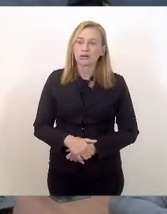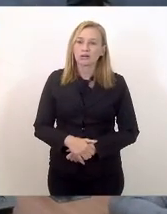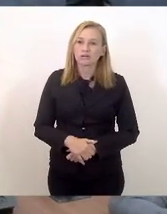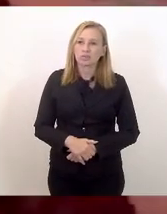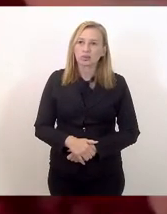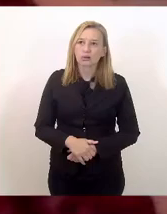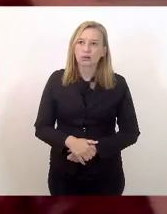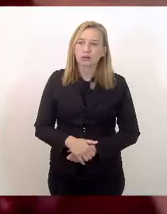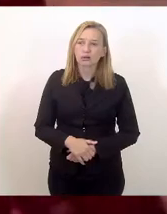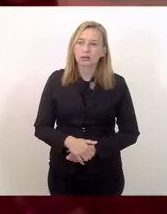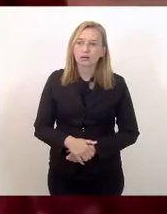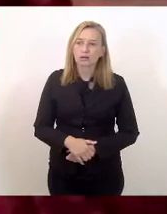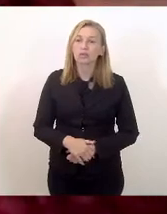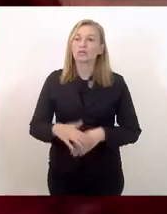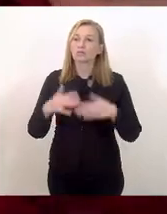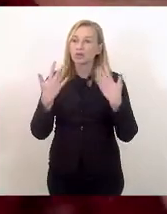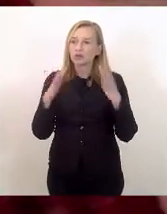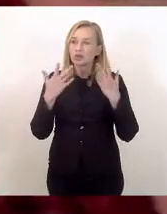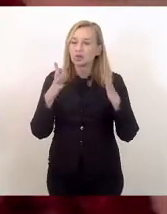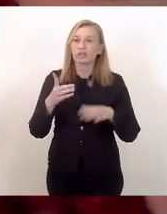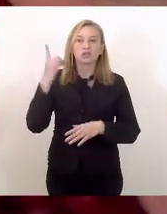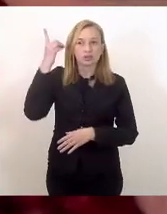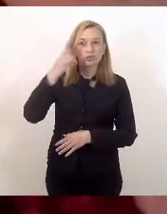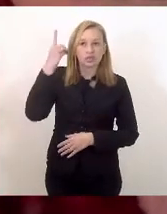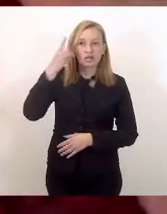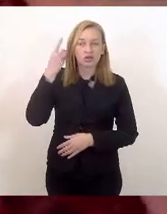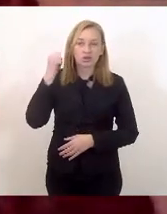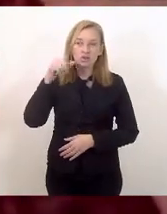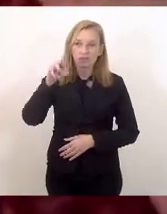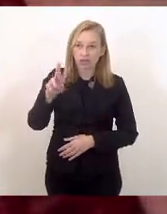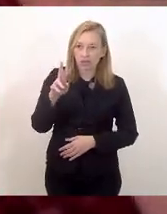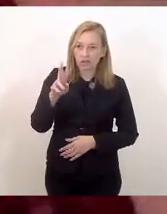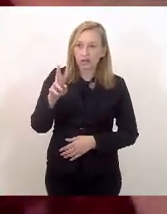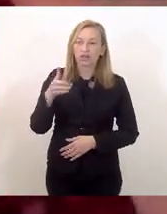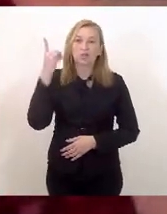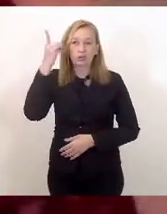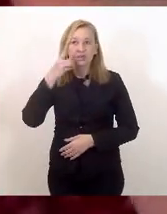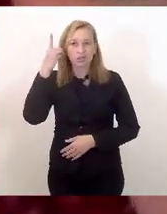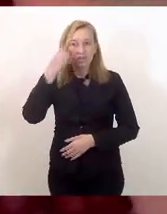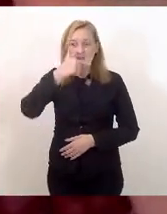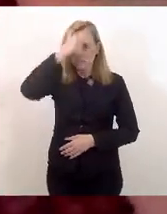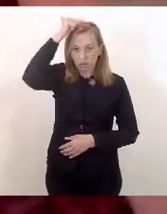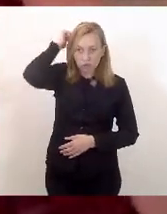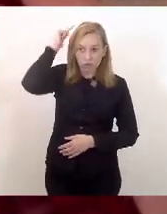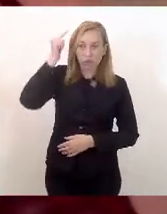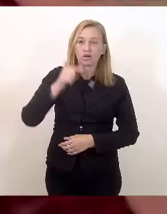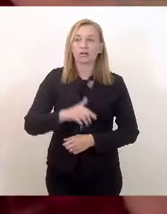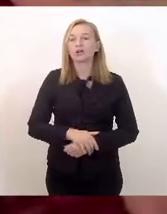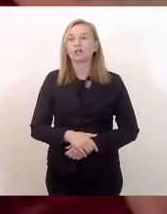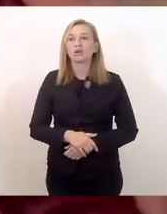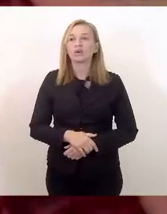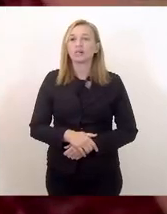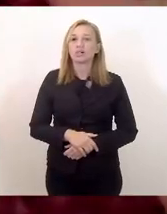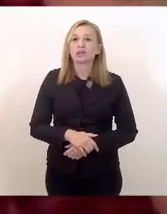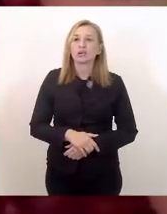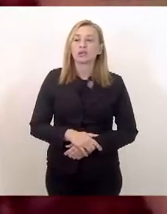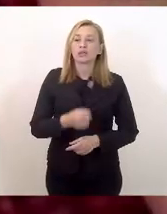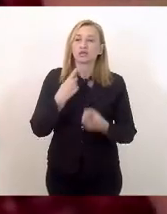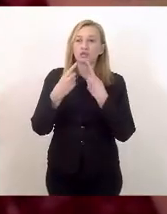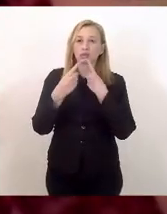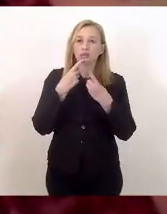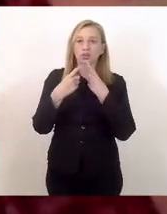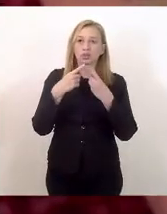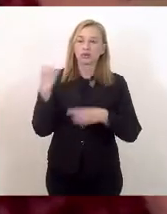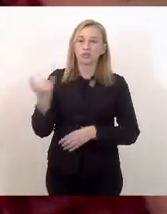Presidente, boa tarde. Parabenizando o deputado Rosenberg Reis e o deputado Luiz Paulo por produzirem essa discussão importante.